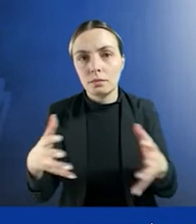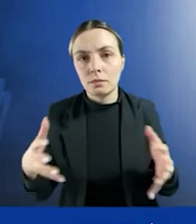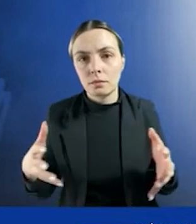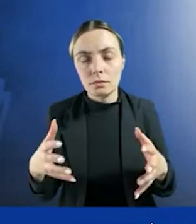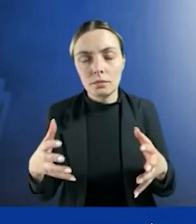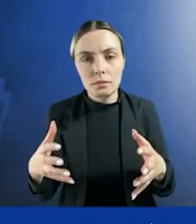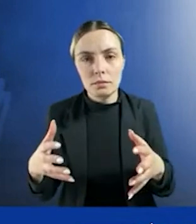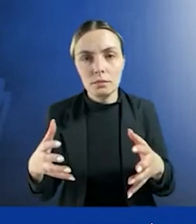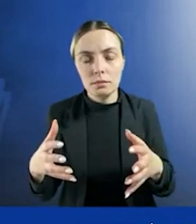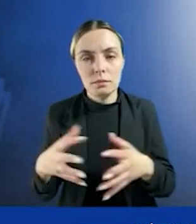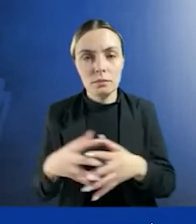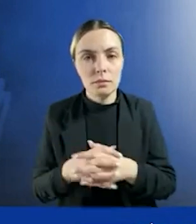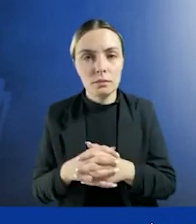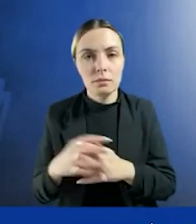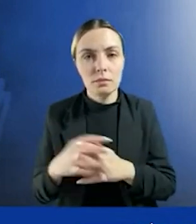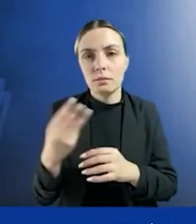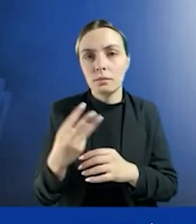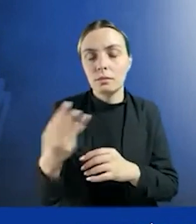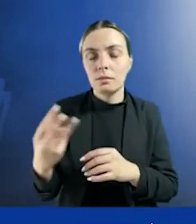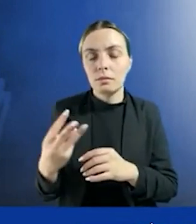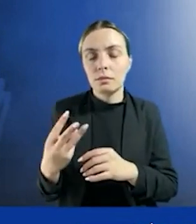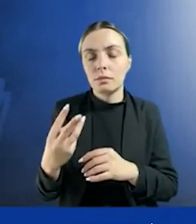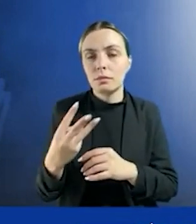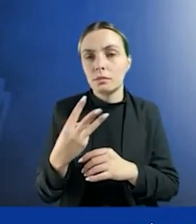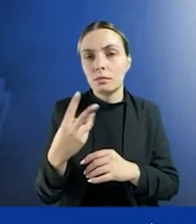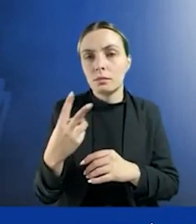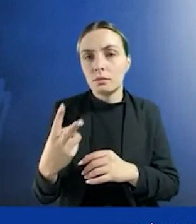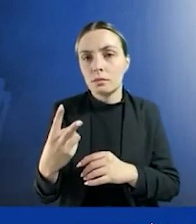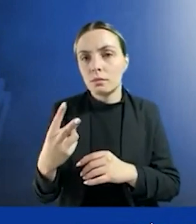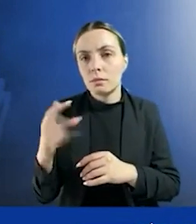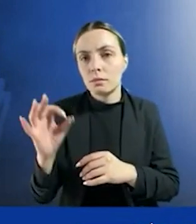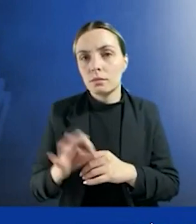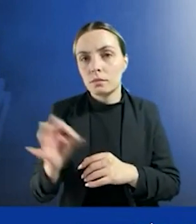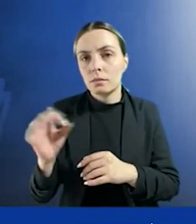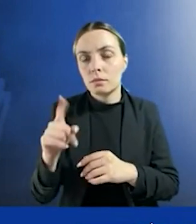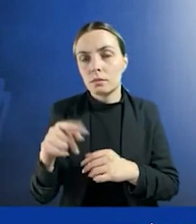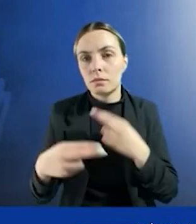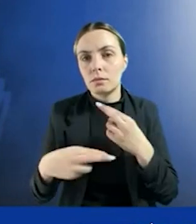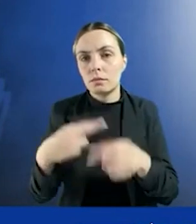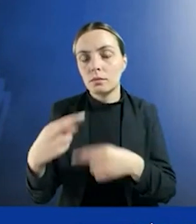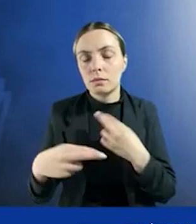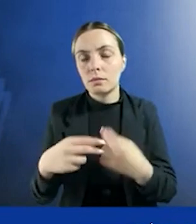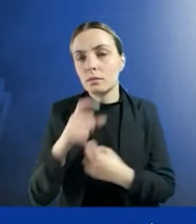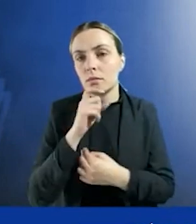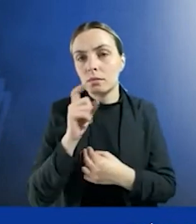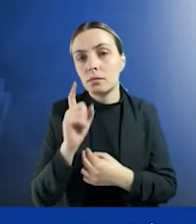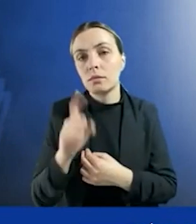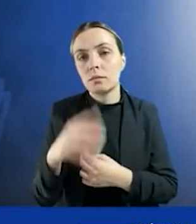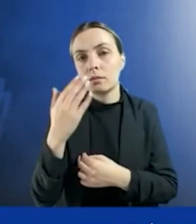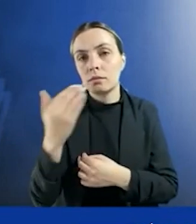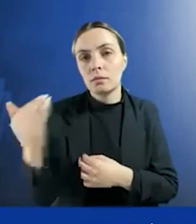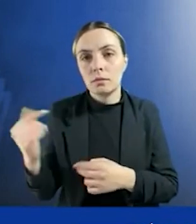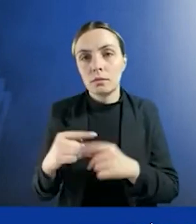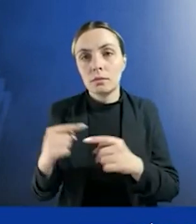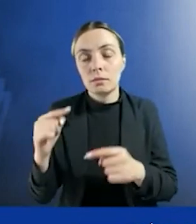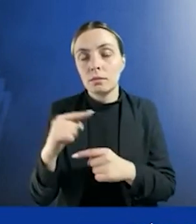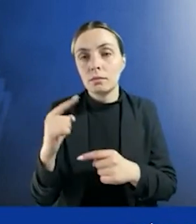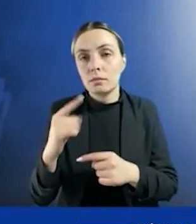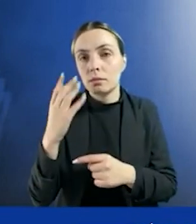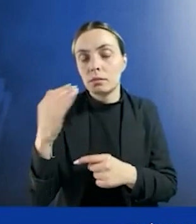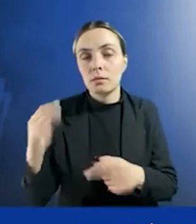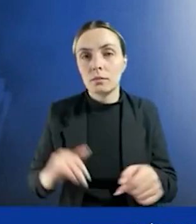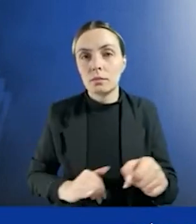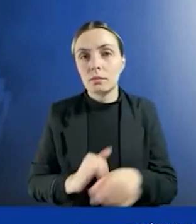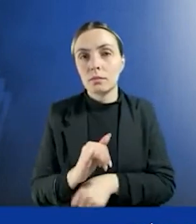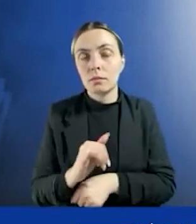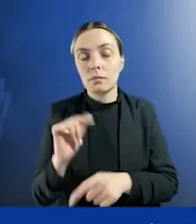de 32% durante esse período da Revolução Verde, o que é uma história de sucesso. No entanto, esse sucesso aconteceu porque nós